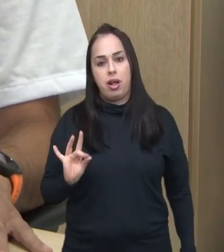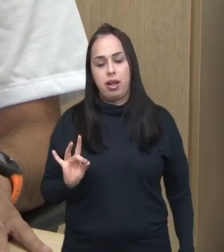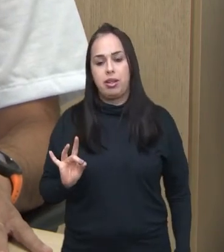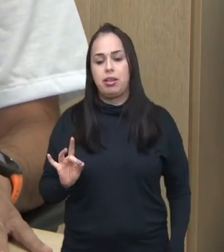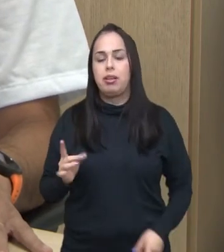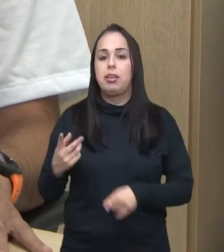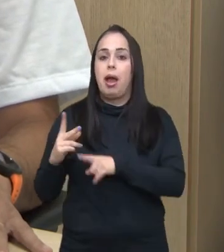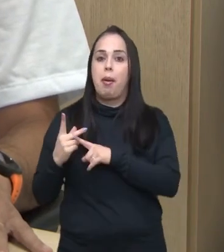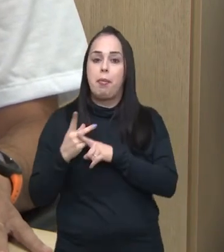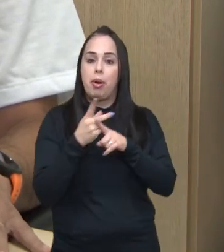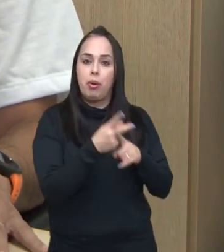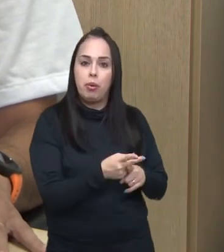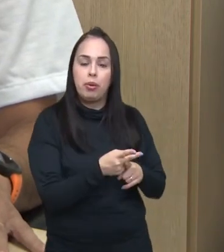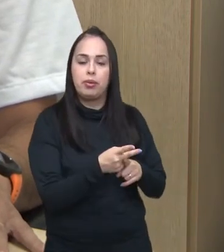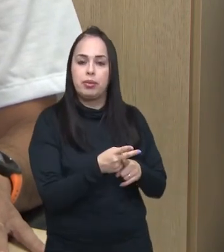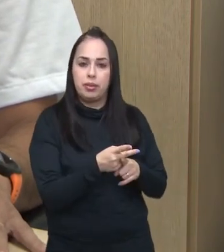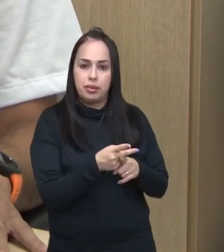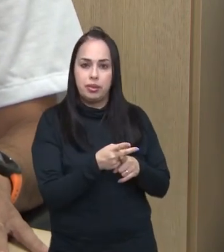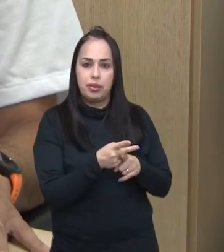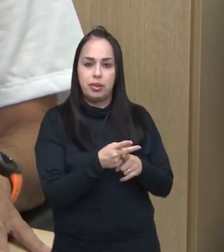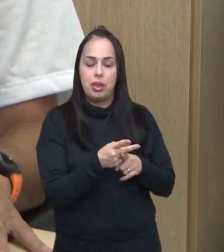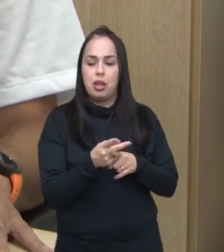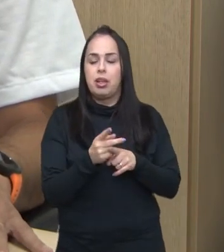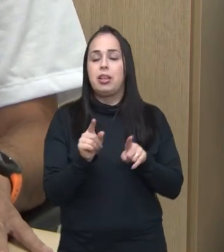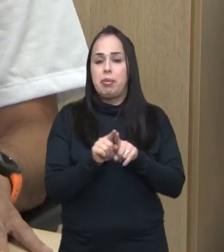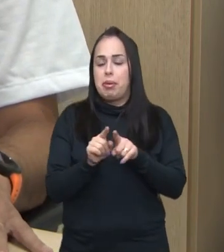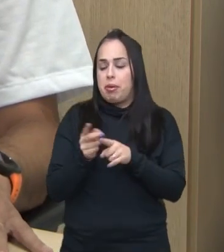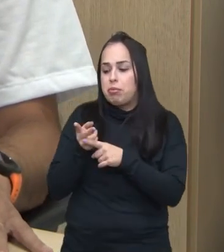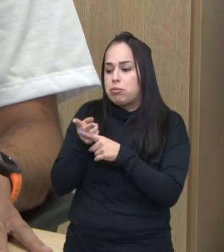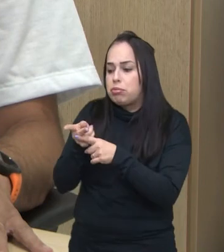daí seria, talvez, né, procurar